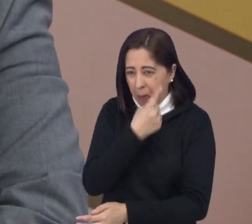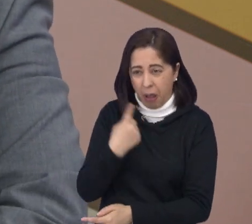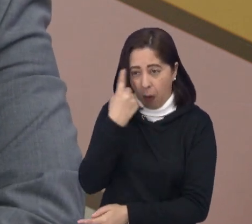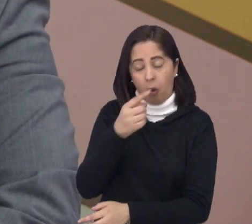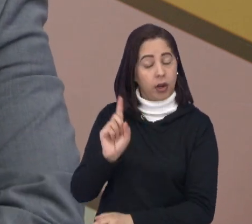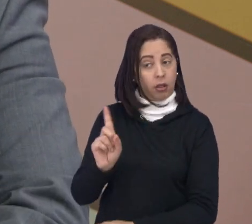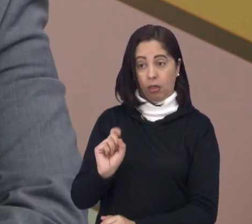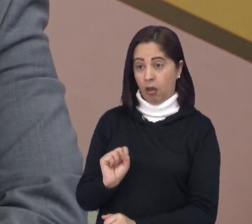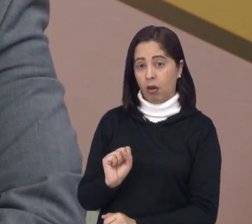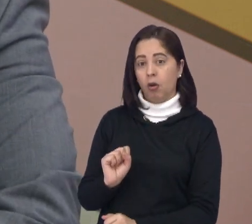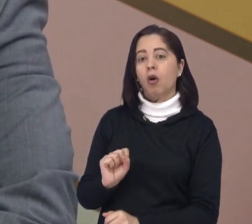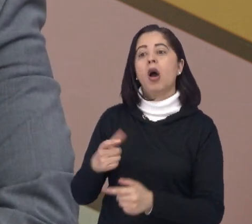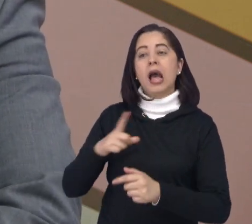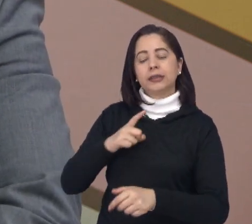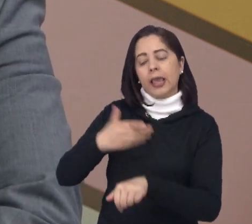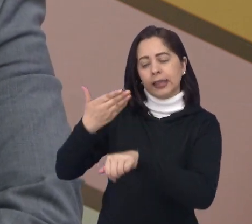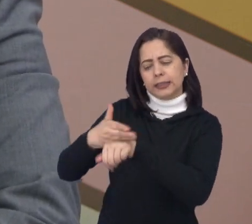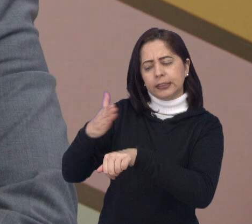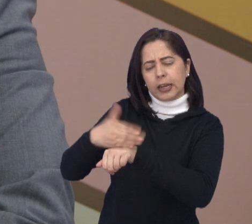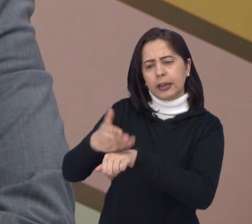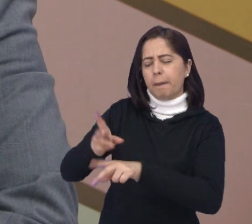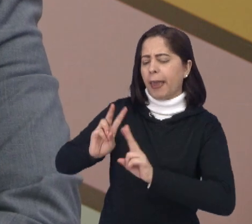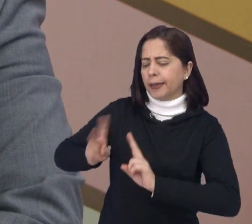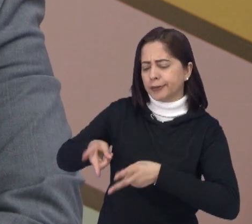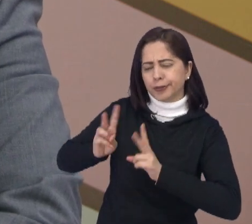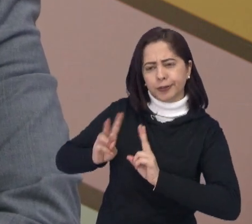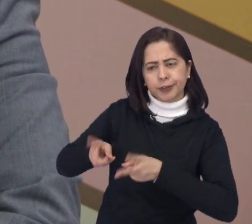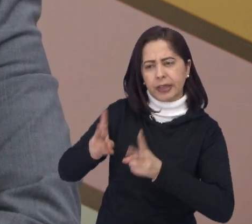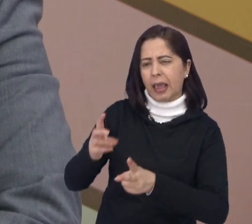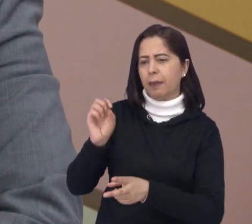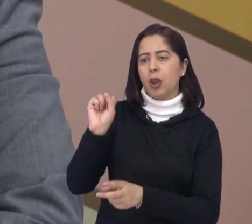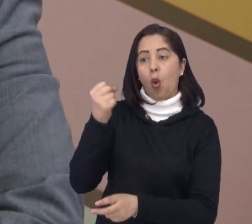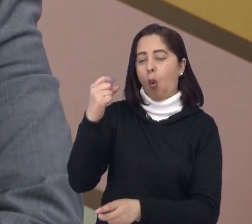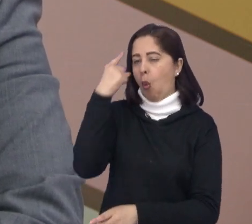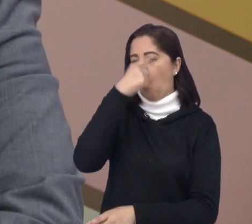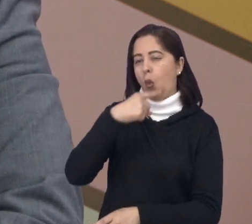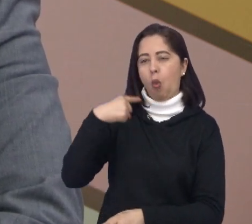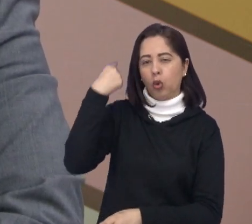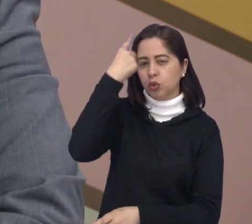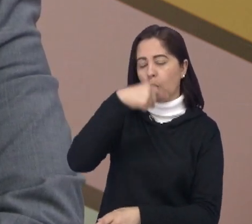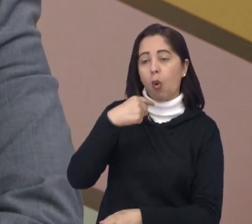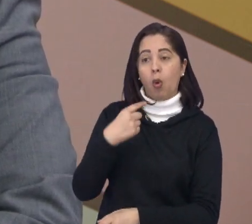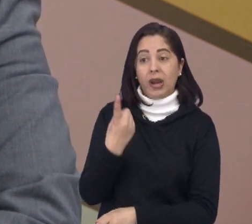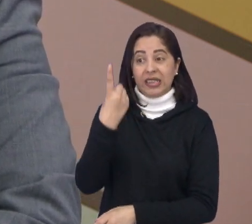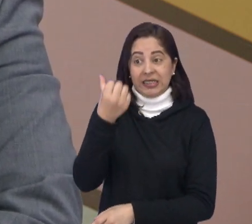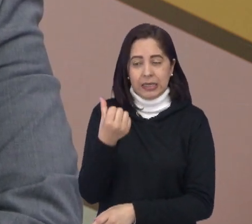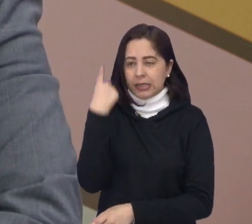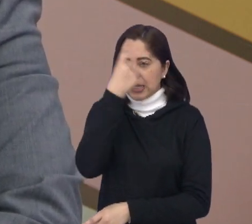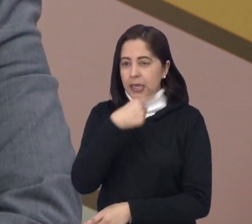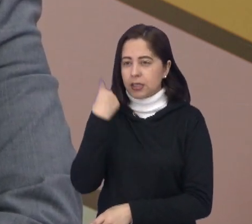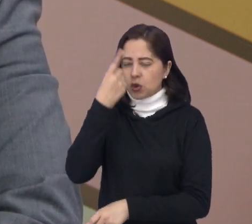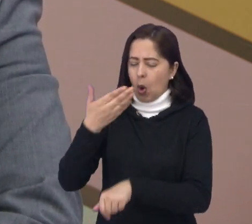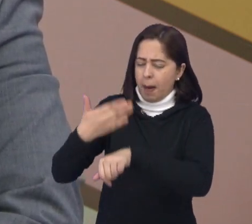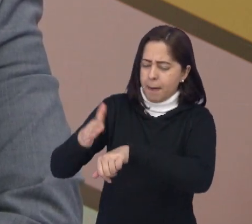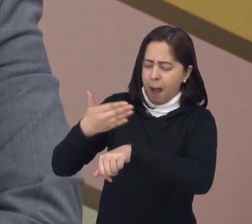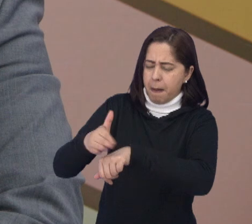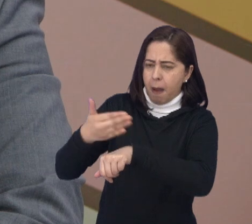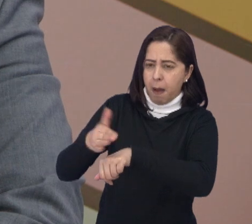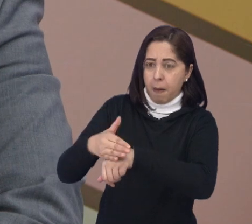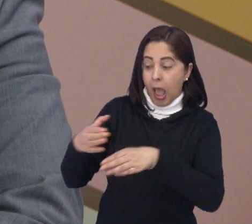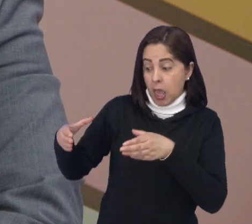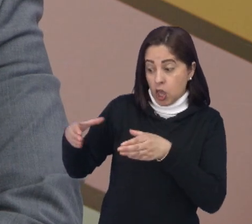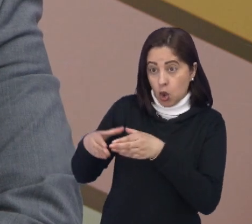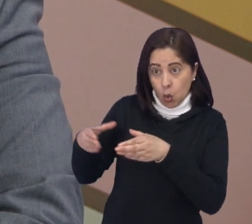são treinamentos que podem ocorrer desde uma reciclagem de 8 horas a treinamentos de 16 horas. E essa equipe, então,